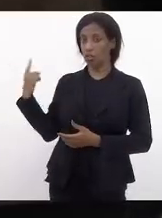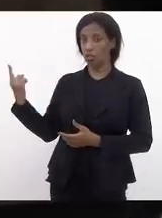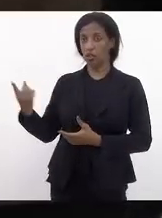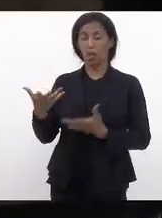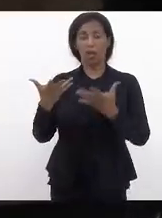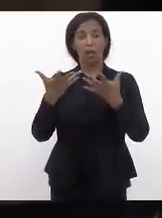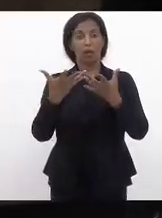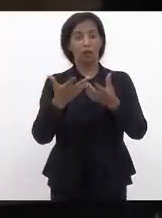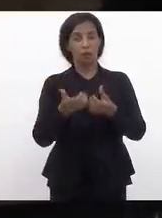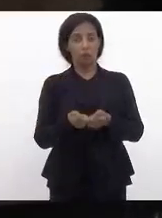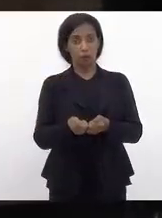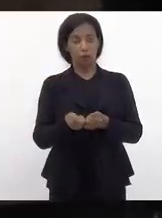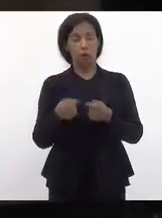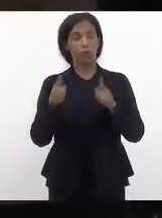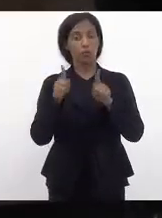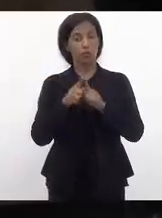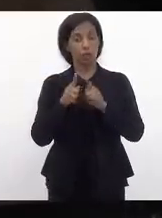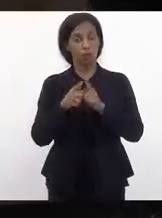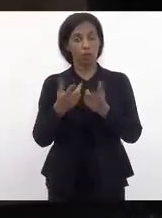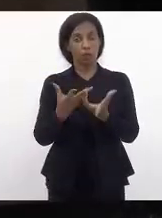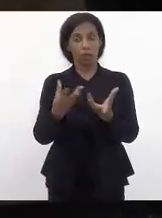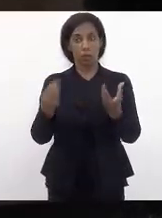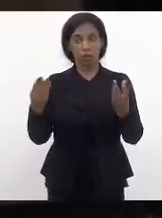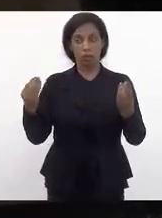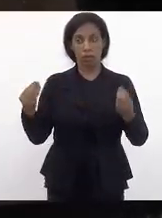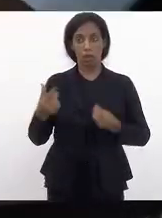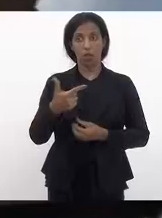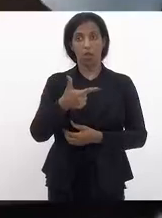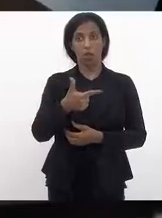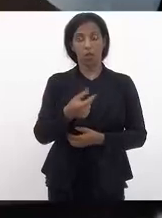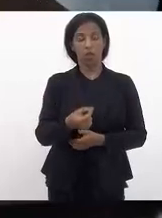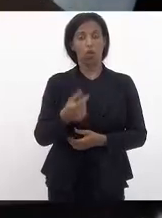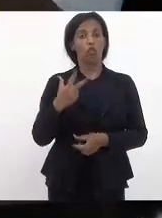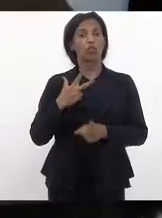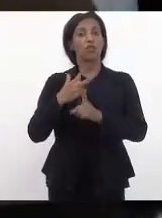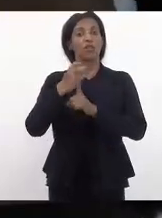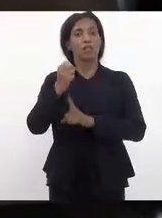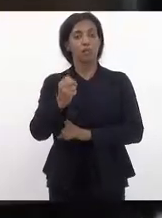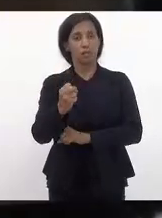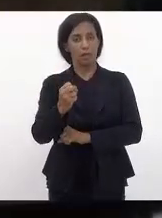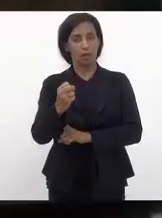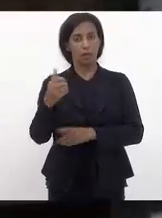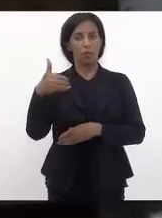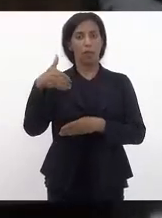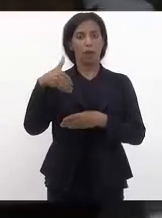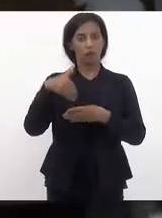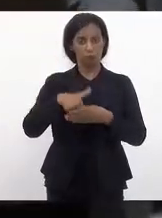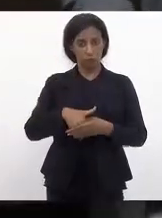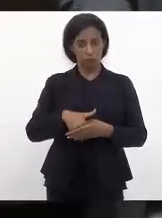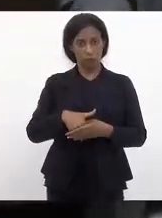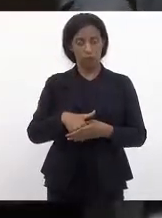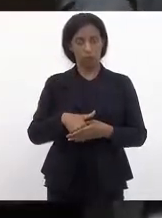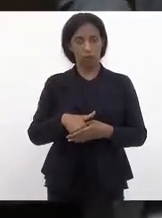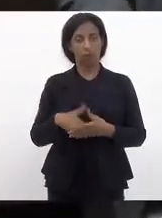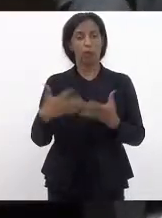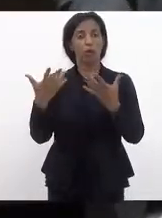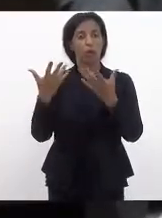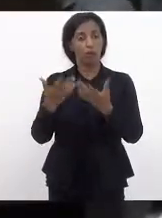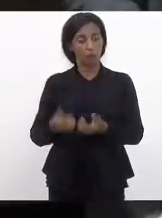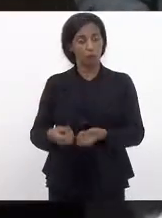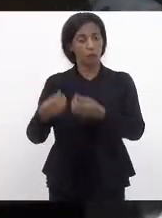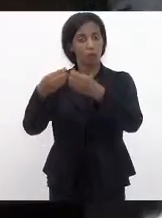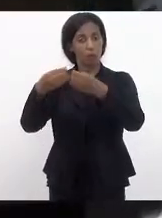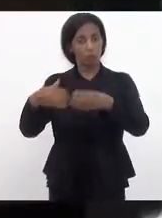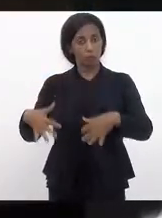vamos obstruir somos a maioria porque a gente 2018 nós vencemos a eleição e somos maioria aqui vamos